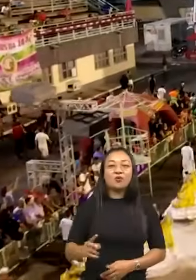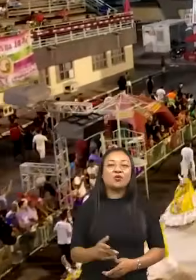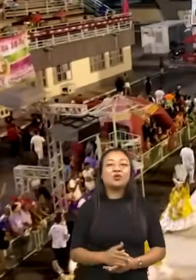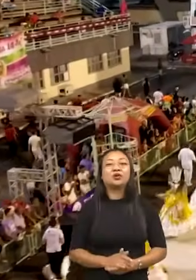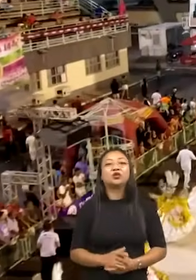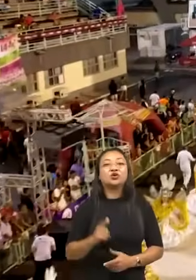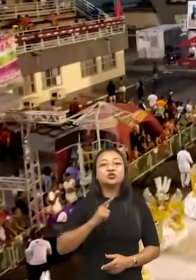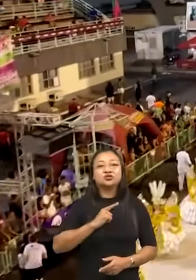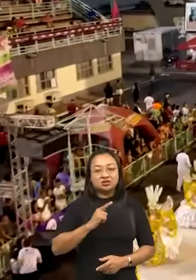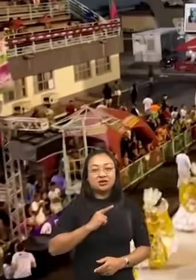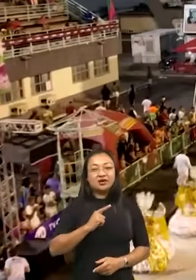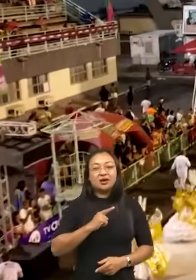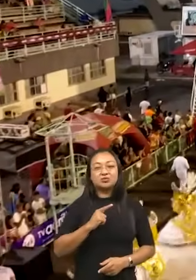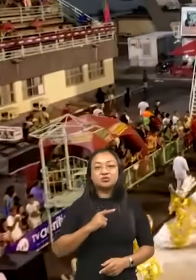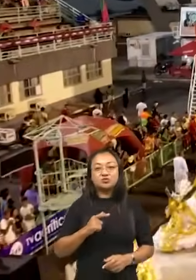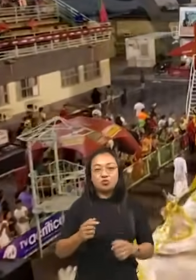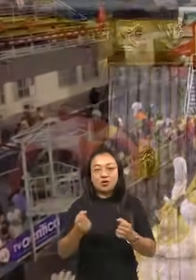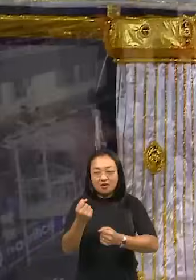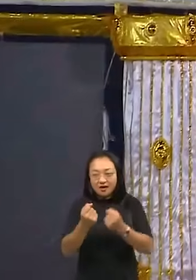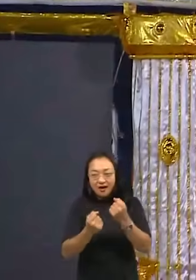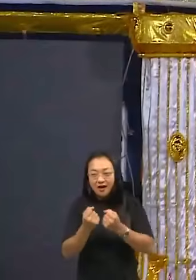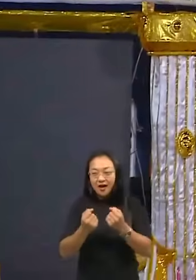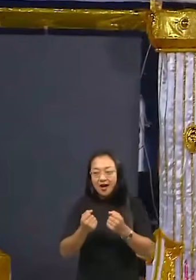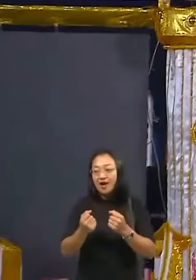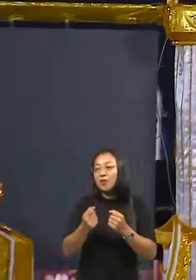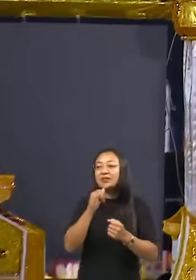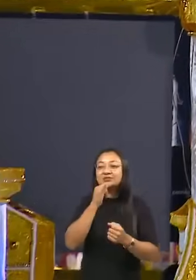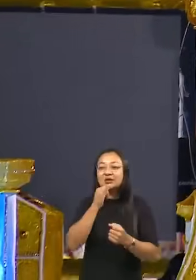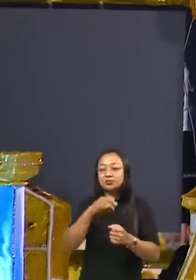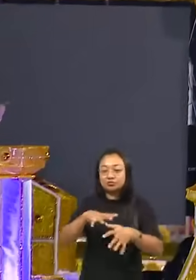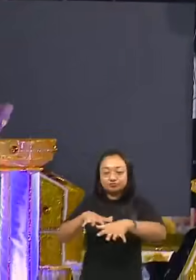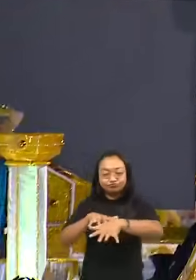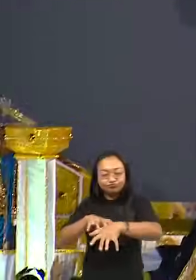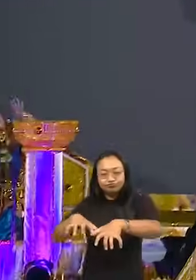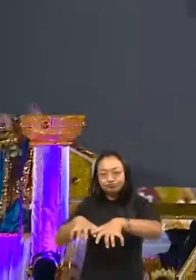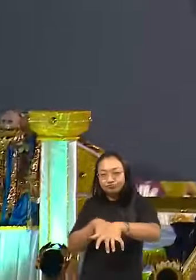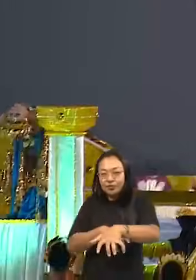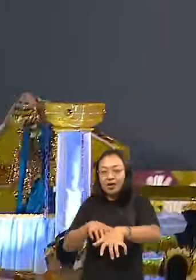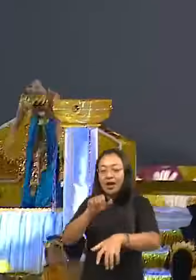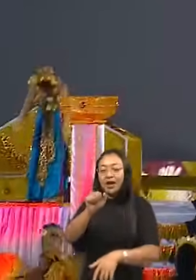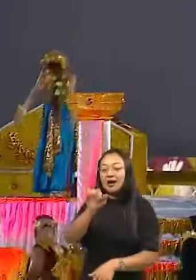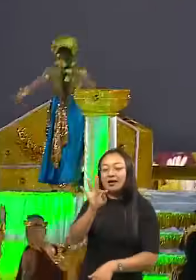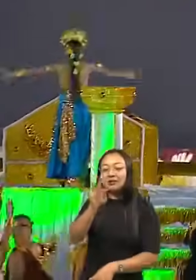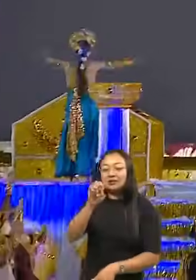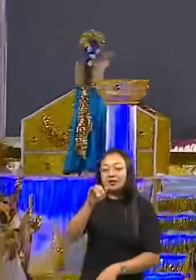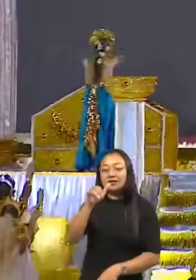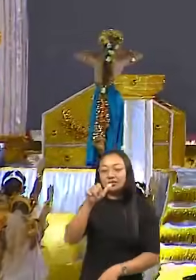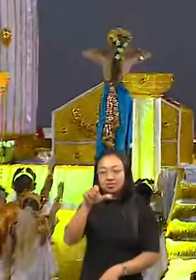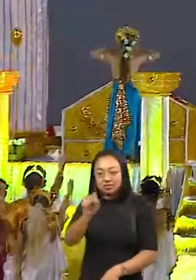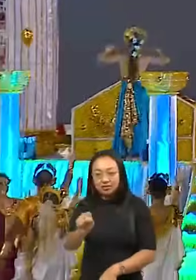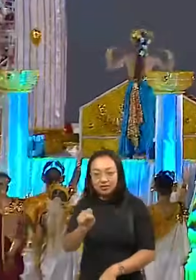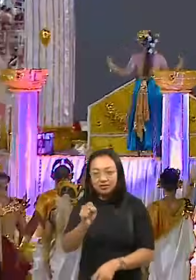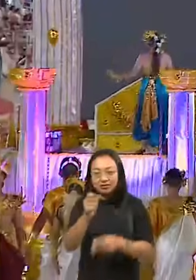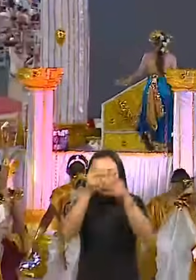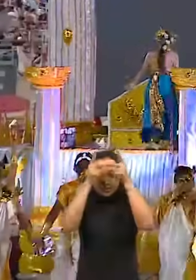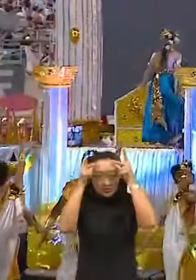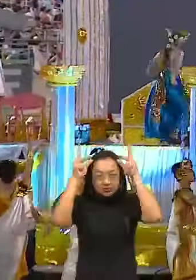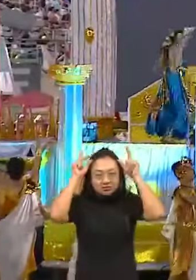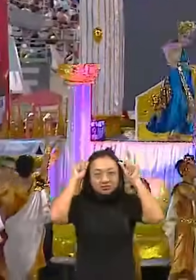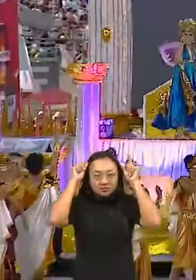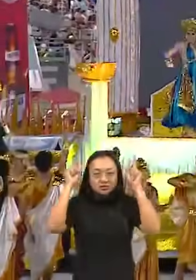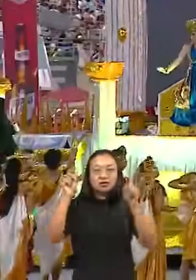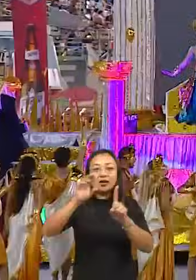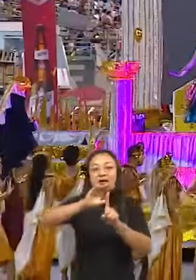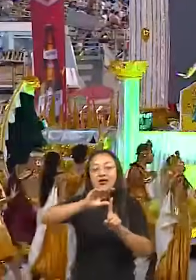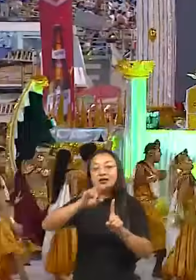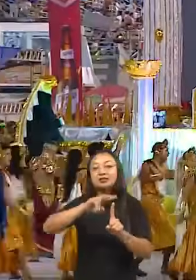temos o carro de Atenas, né? A casa de Atenas, né? Temos também, olha ali o cigano também, você pode ver